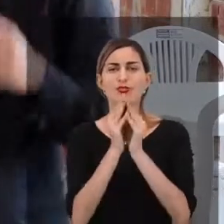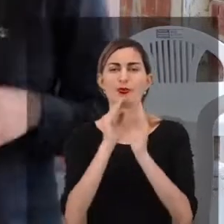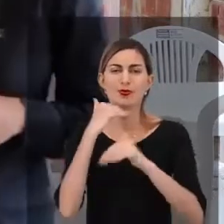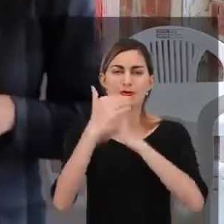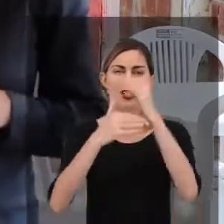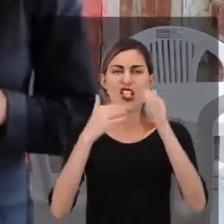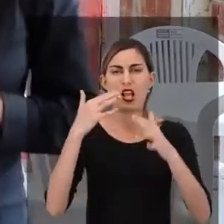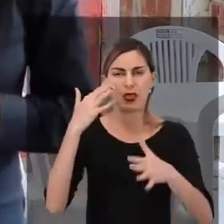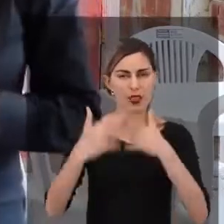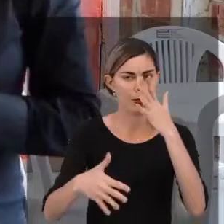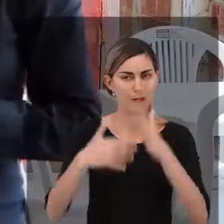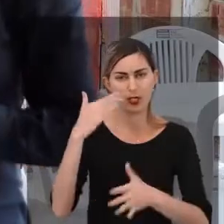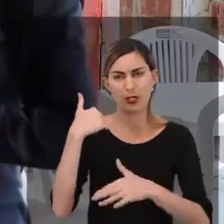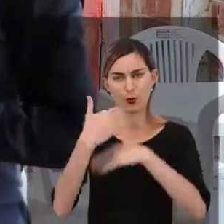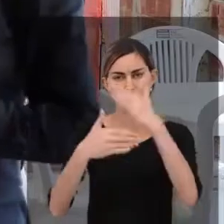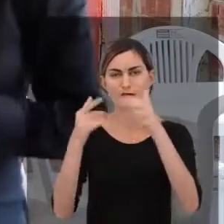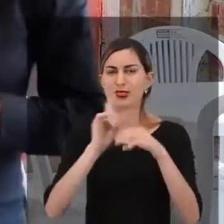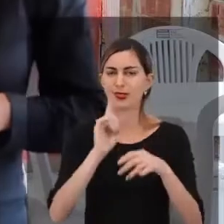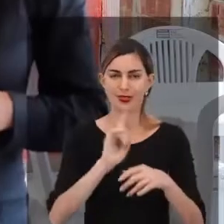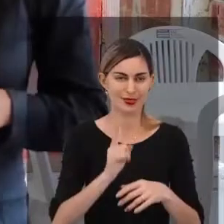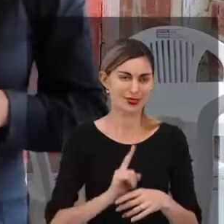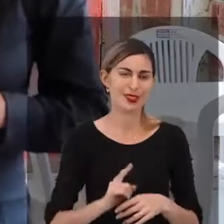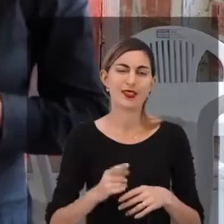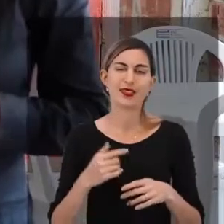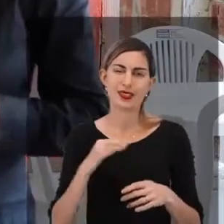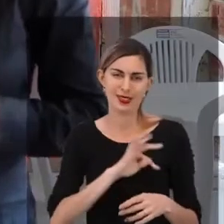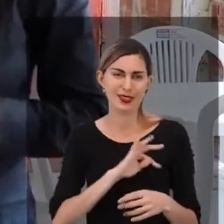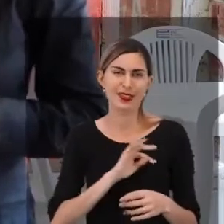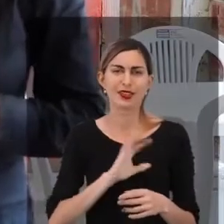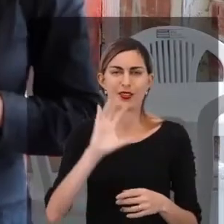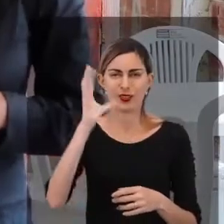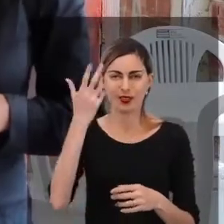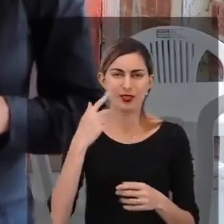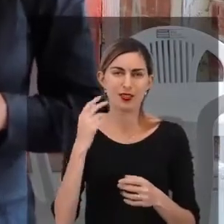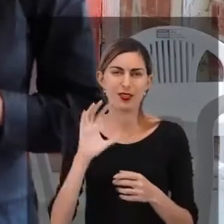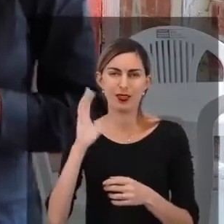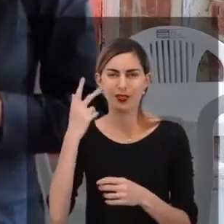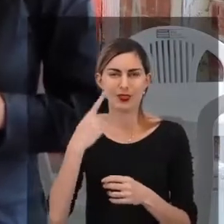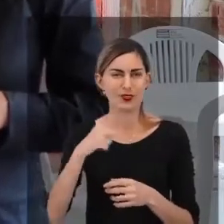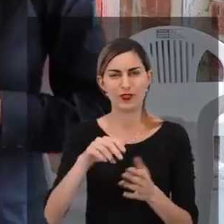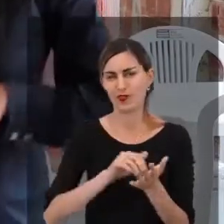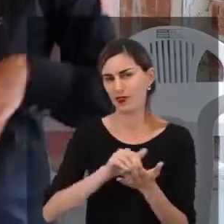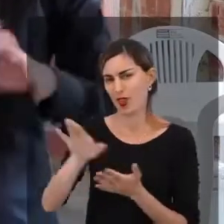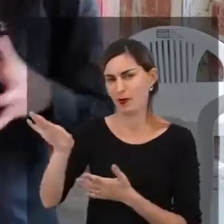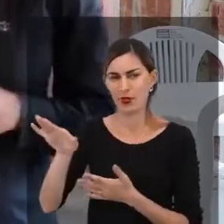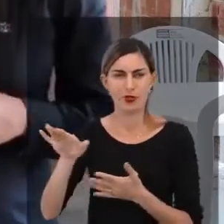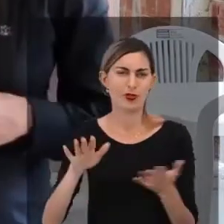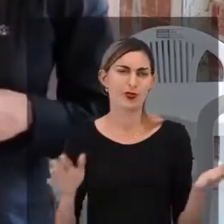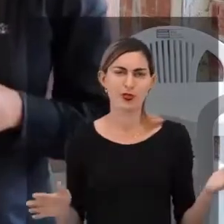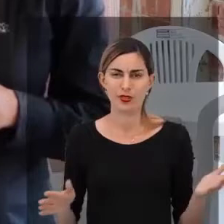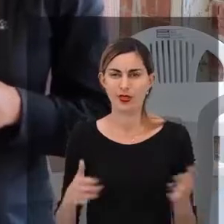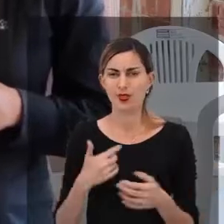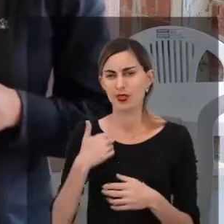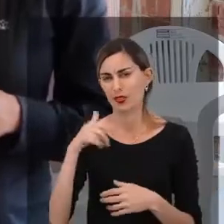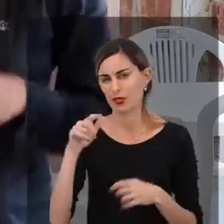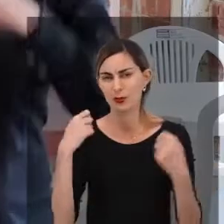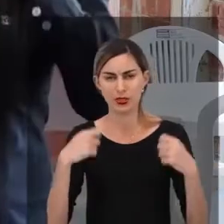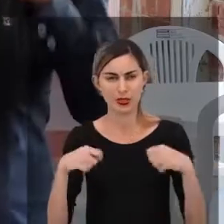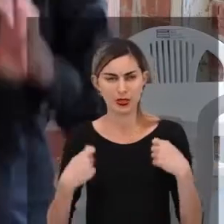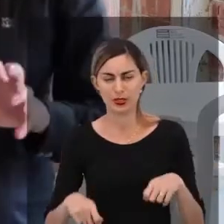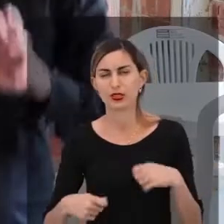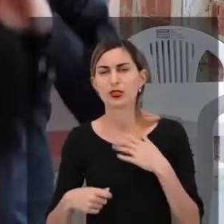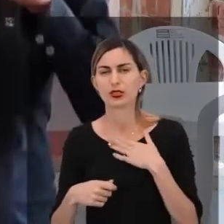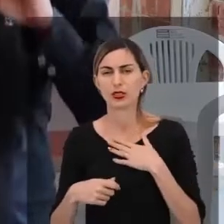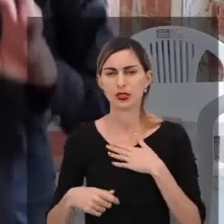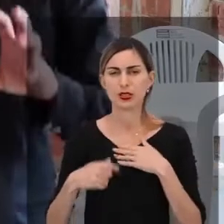somar ao processo e não atrapalhar. O técnico de segurança que atrapalha o processo, o que acontece, Monique, com ele? Ele vai embora. Vai embora e vem outro lugar dele,